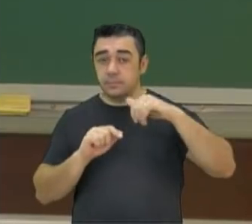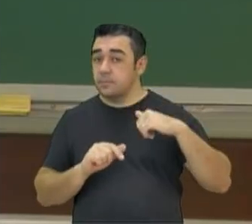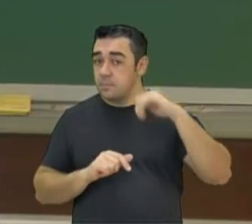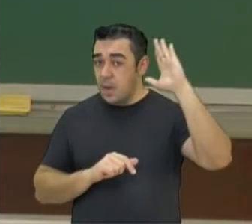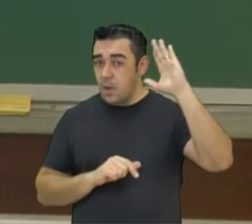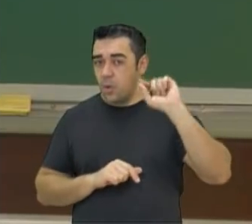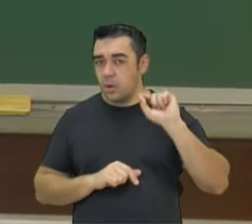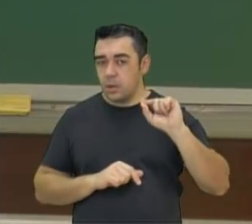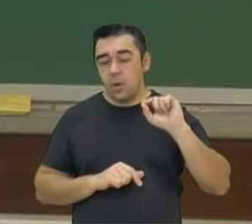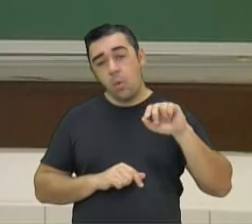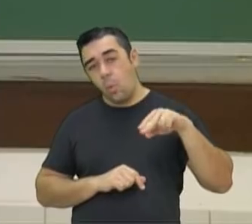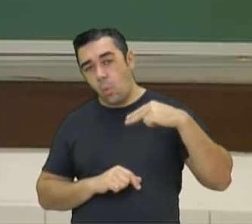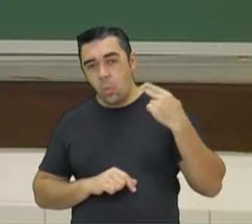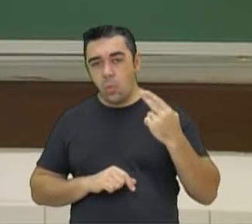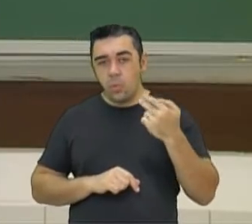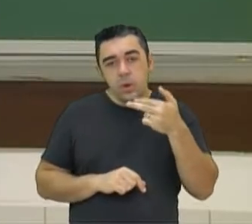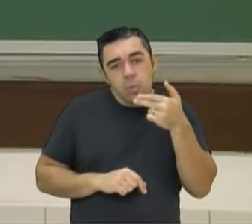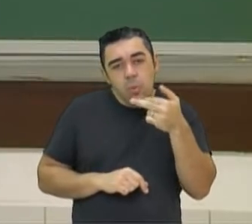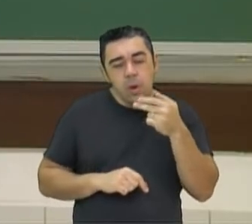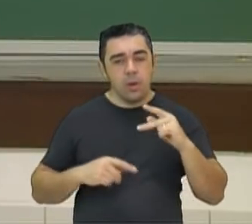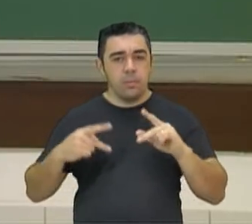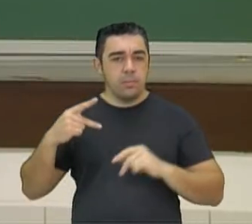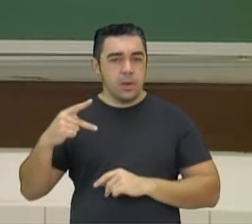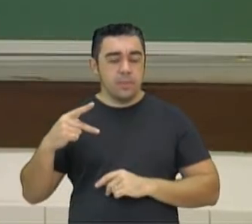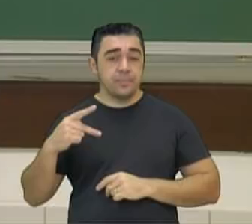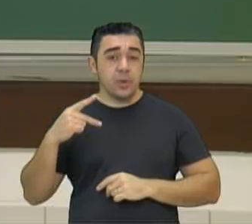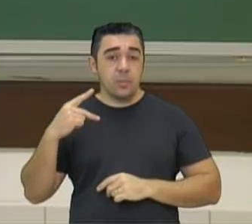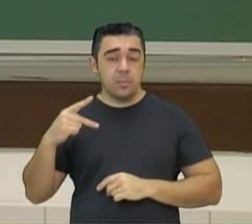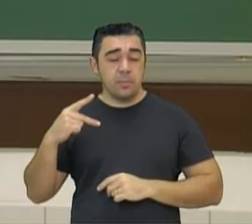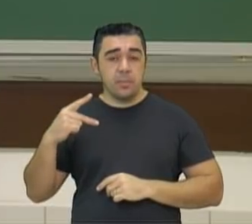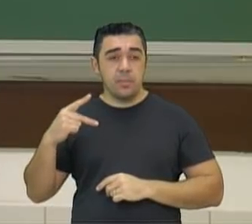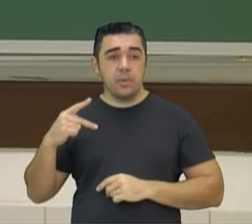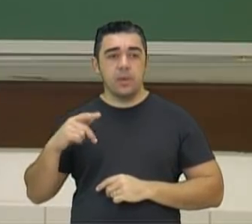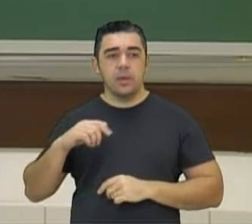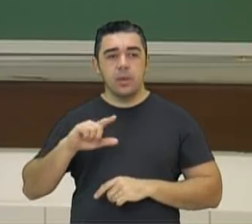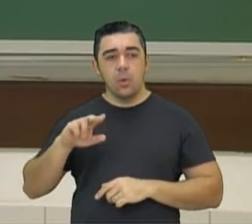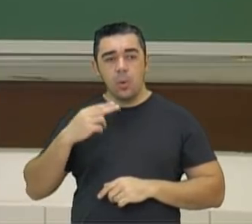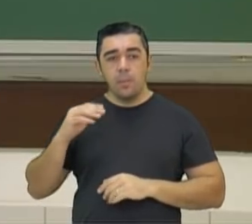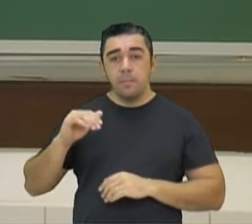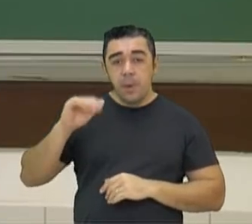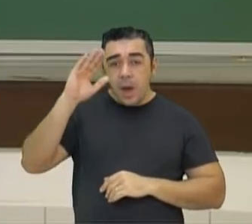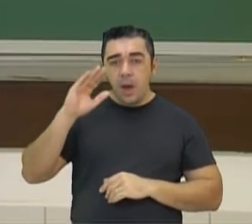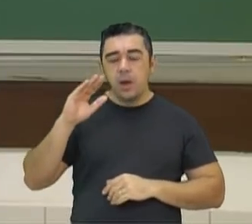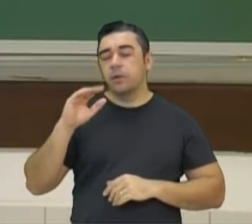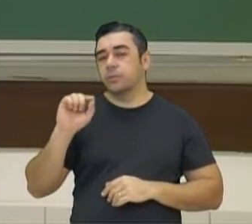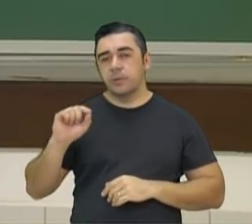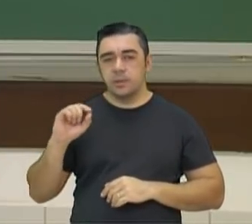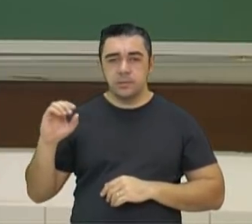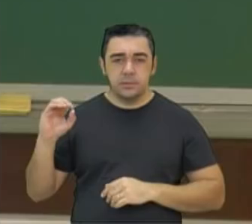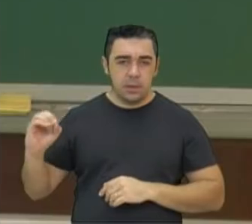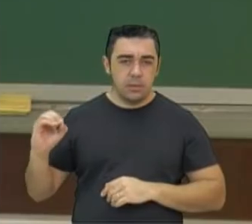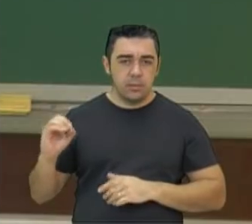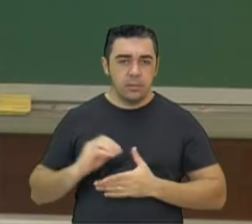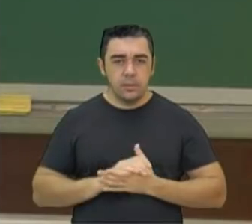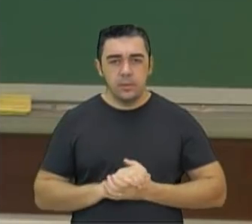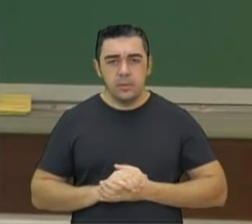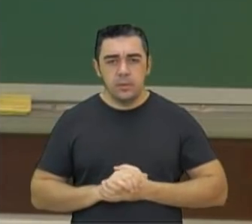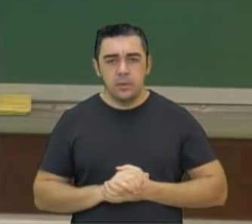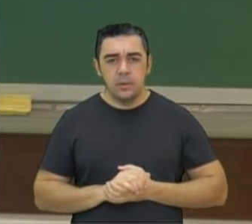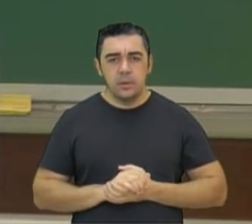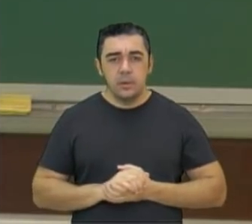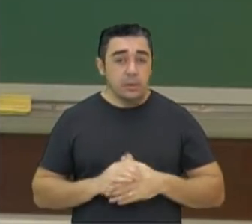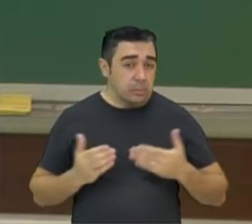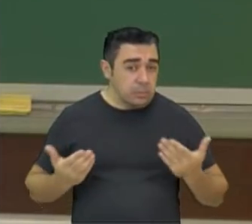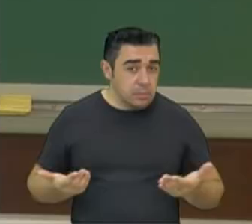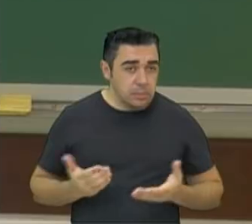maior ou igual a p e o p deve ser maior ou igual a 0.